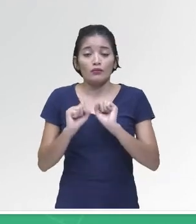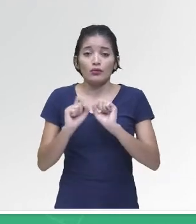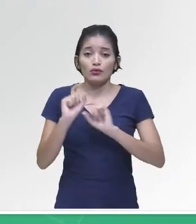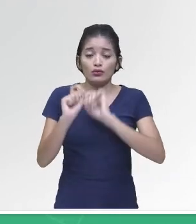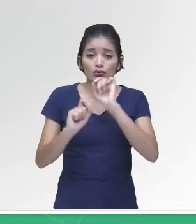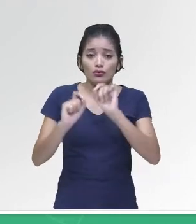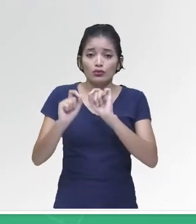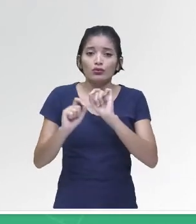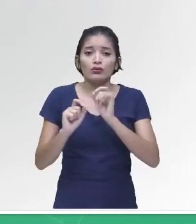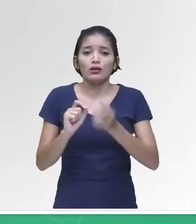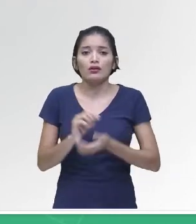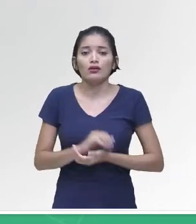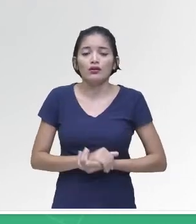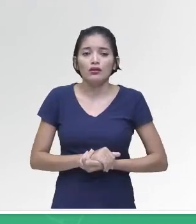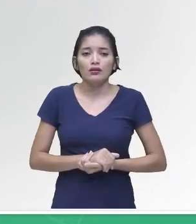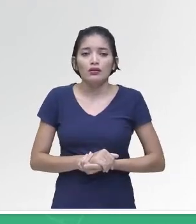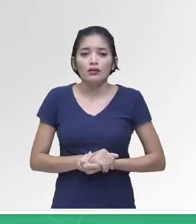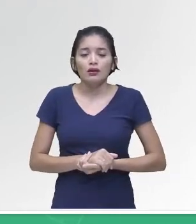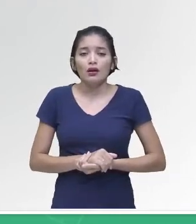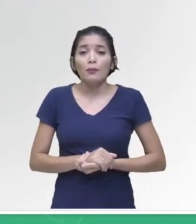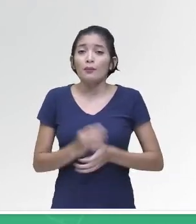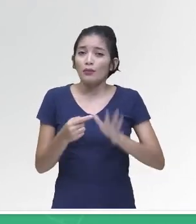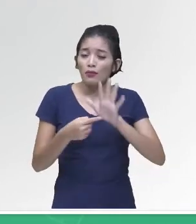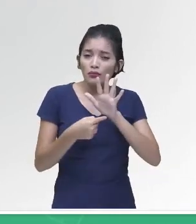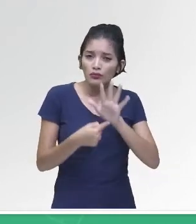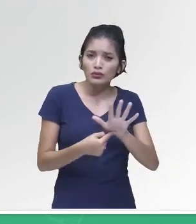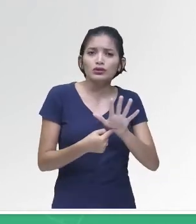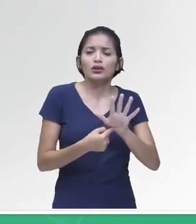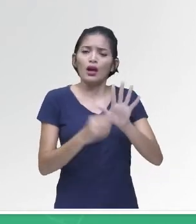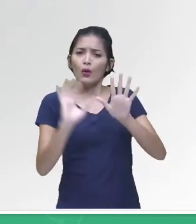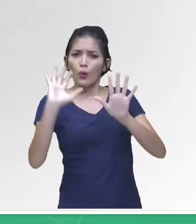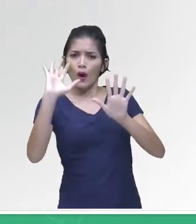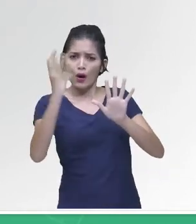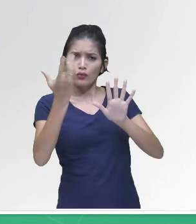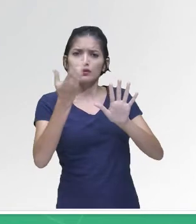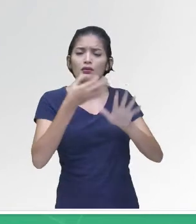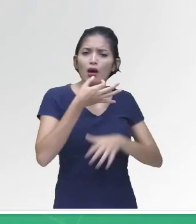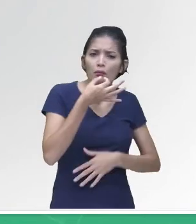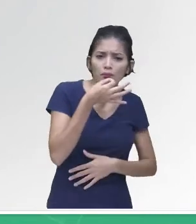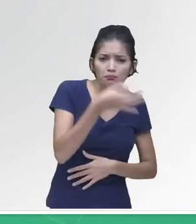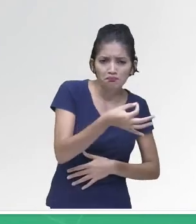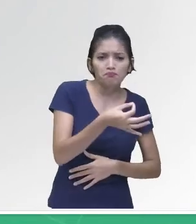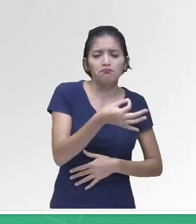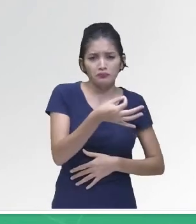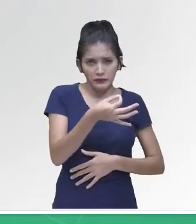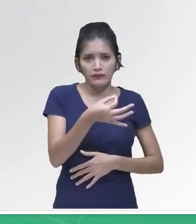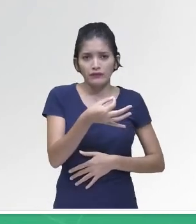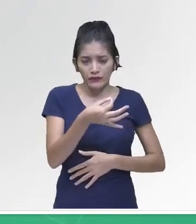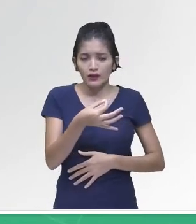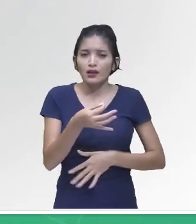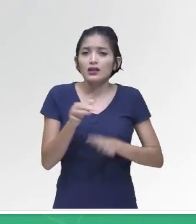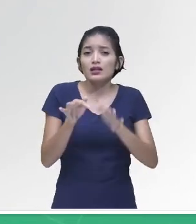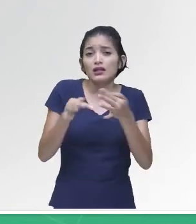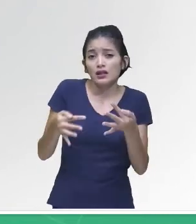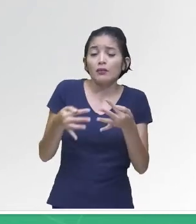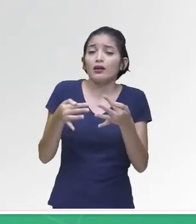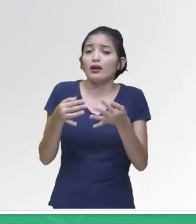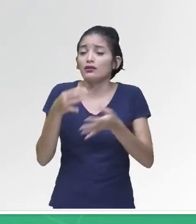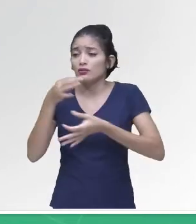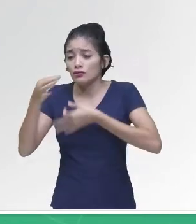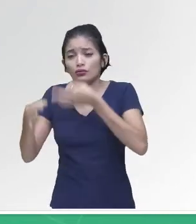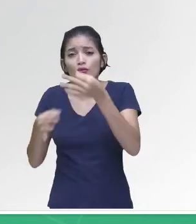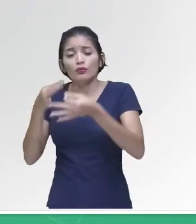fazer a retomada e reforçar a posição defendida. através de uma síntese dos argumentos